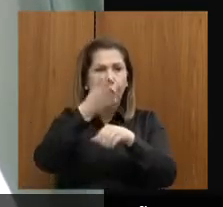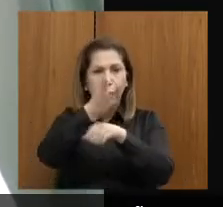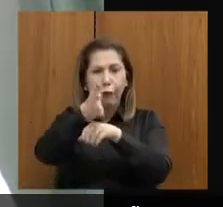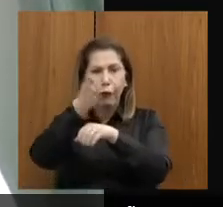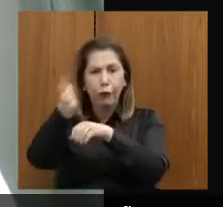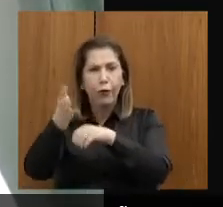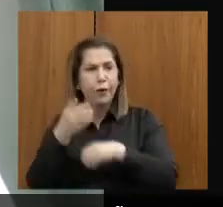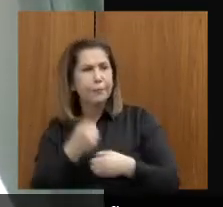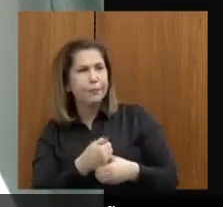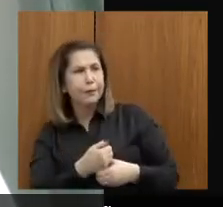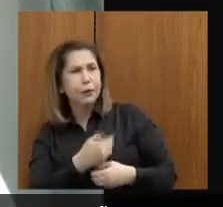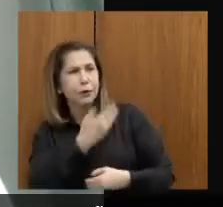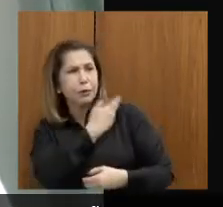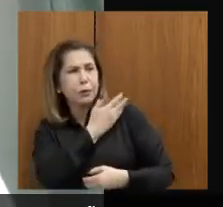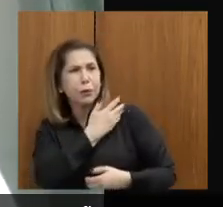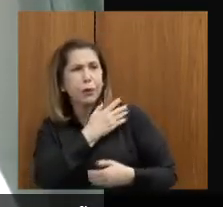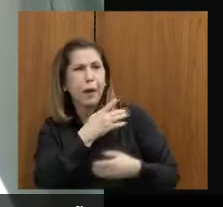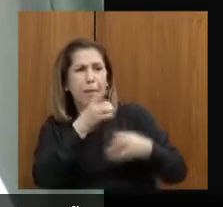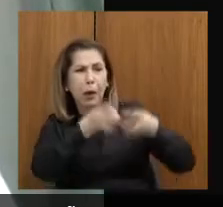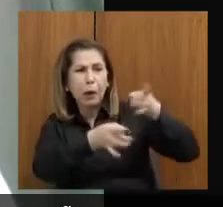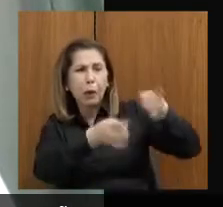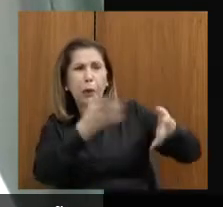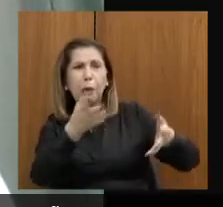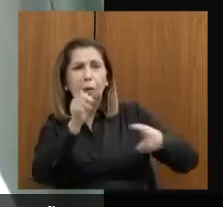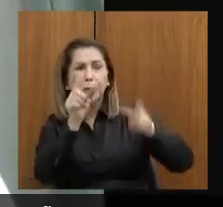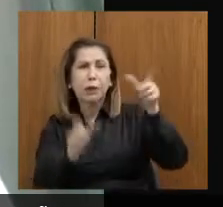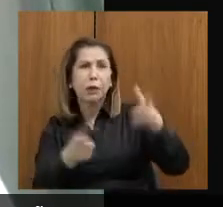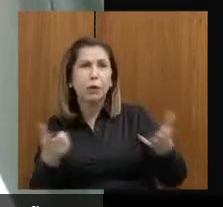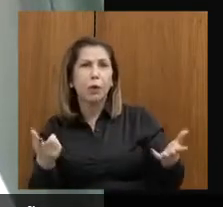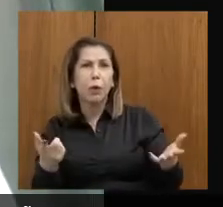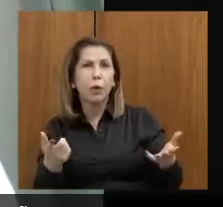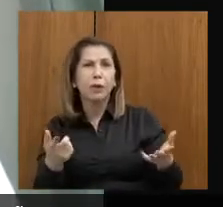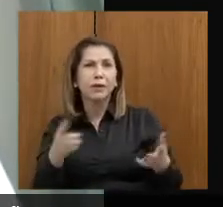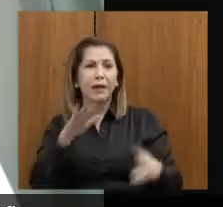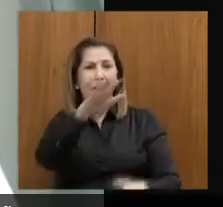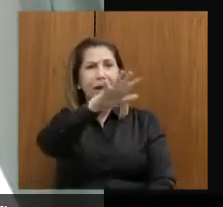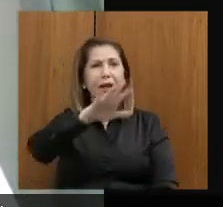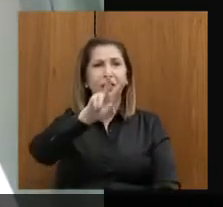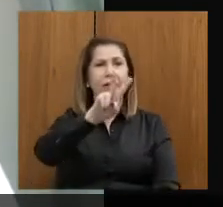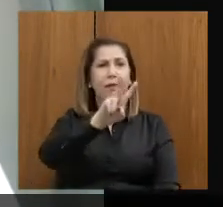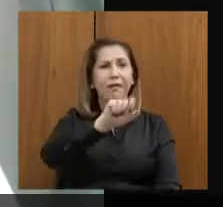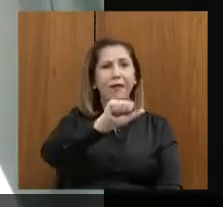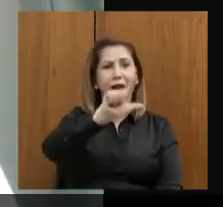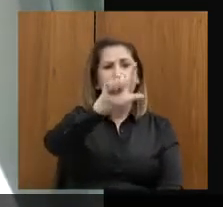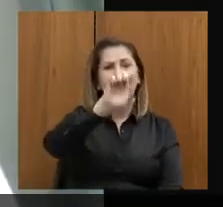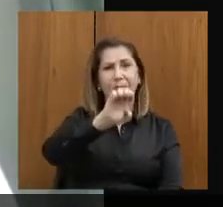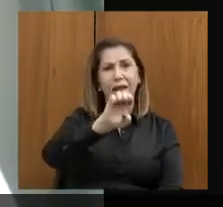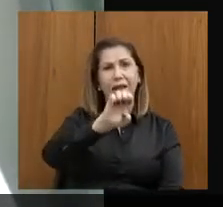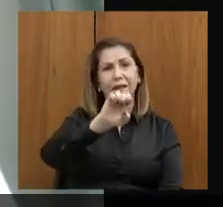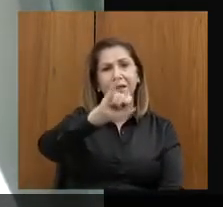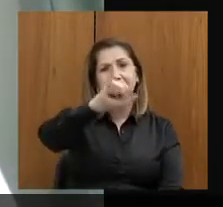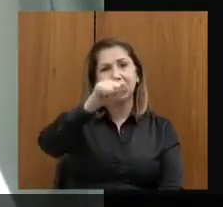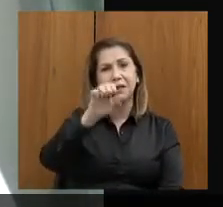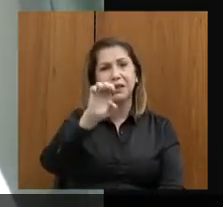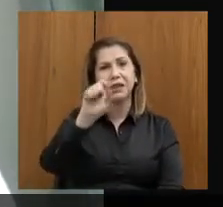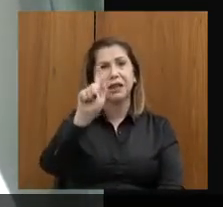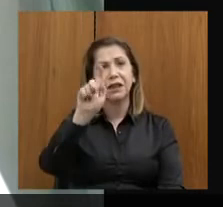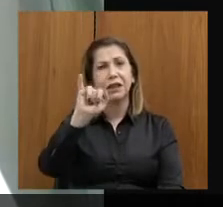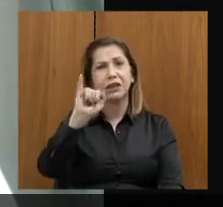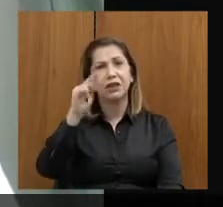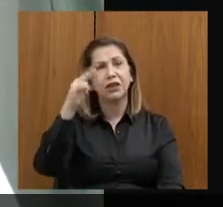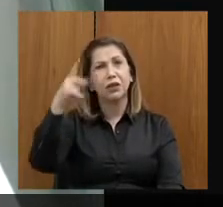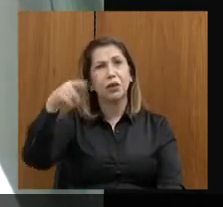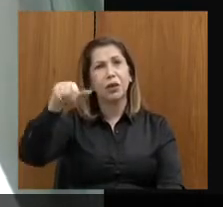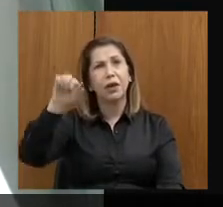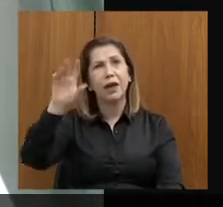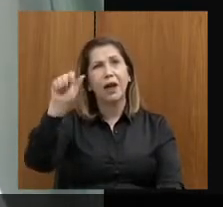a exclusão abandono dessas pessoas vão decisões não solar né Parece que tomaram parte uma regra